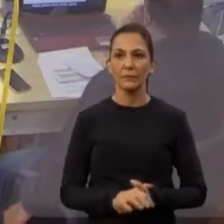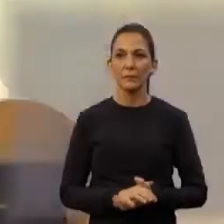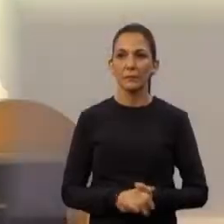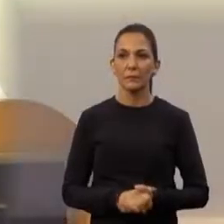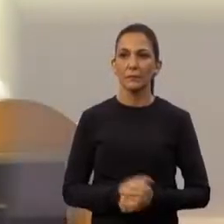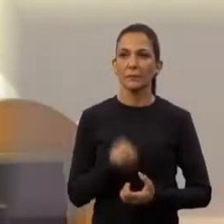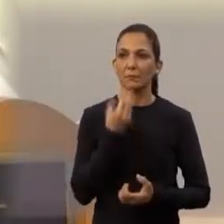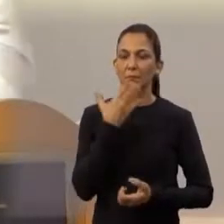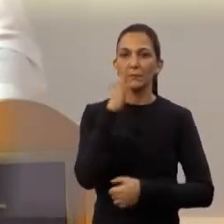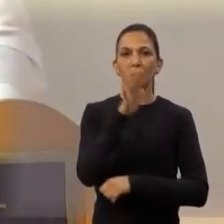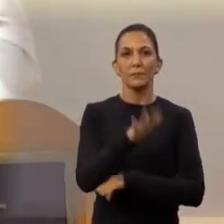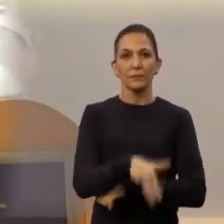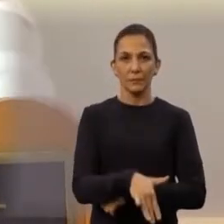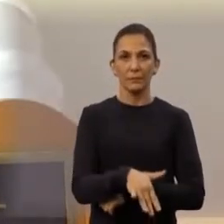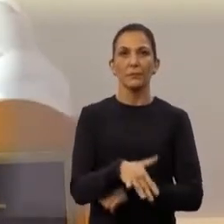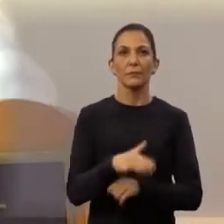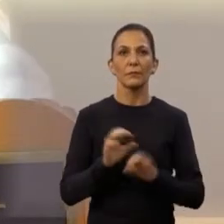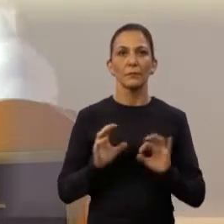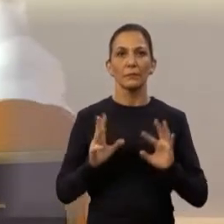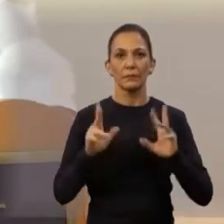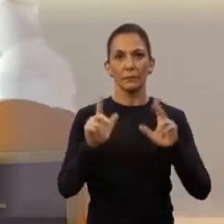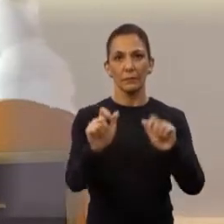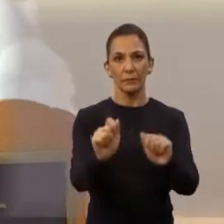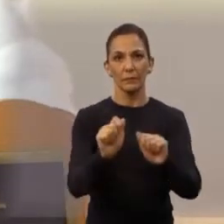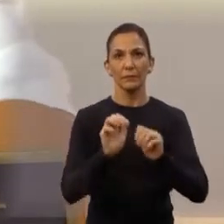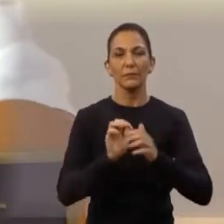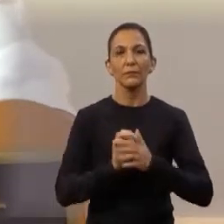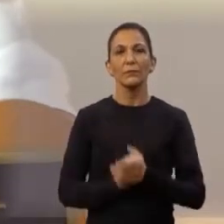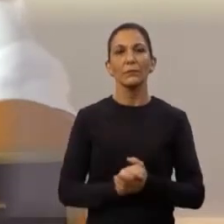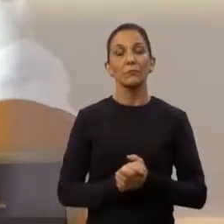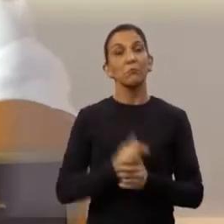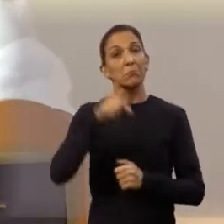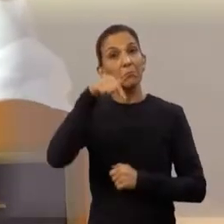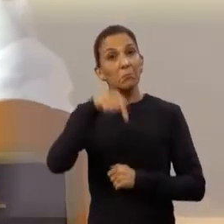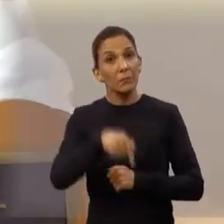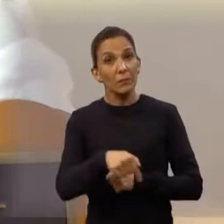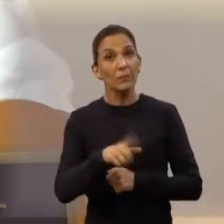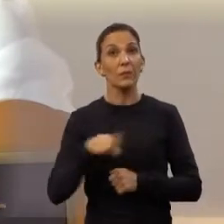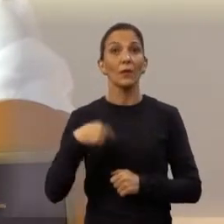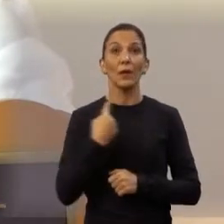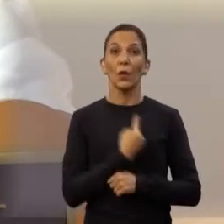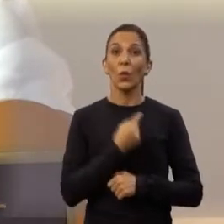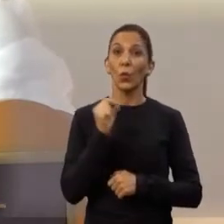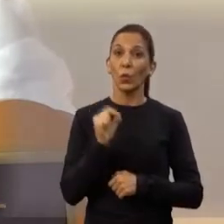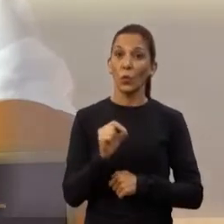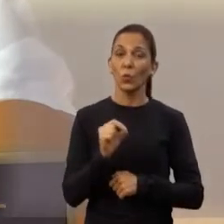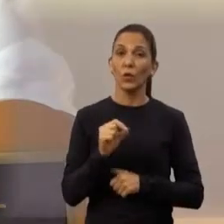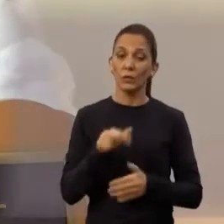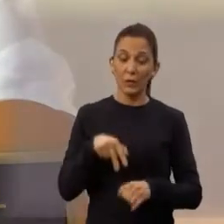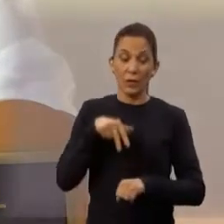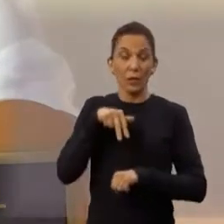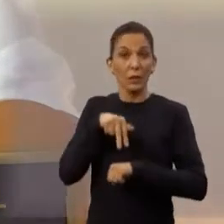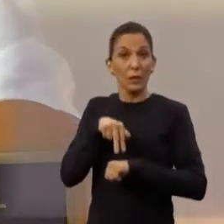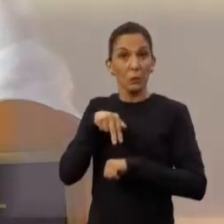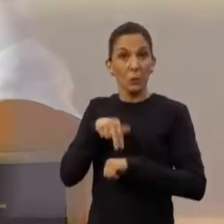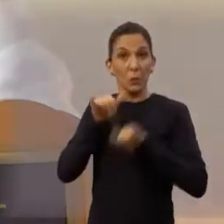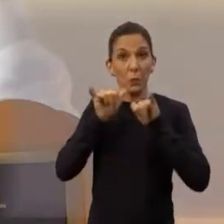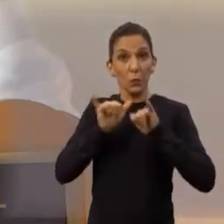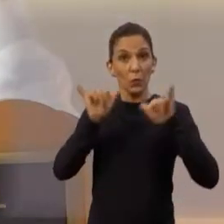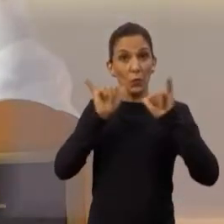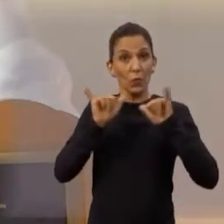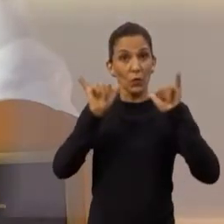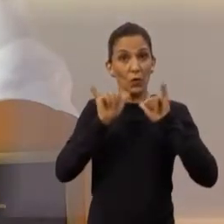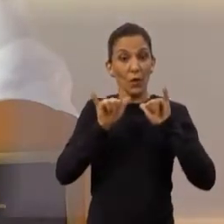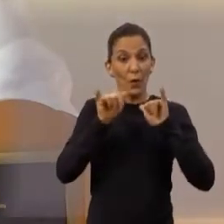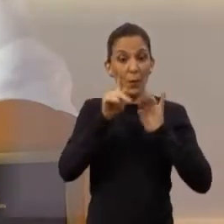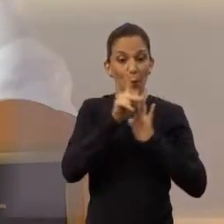Oi boa tarde a todos estamos aqui nessa Tribuna hoje para divulgar um